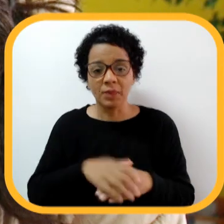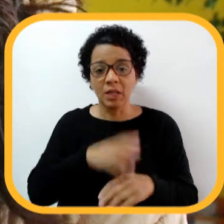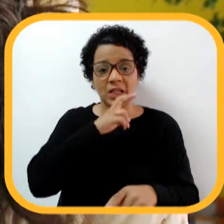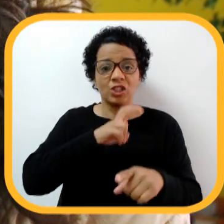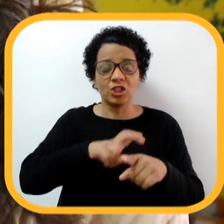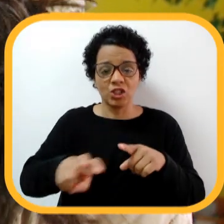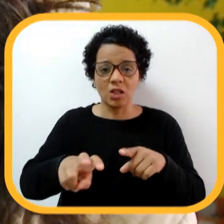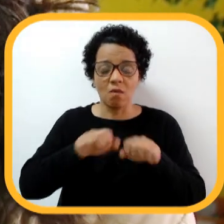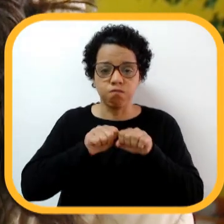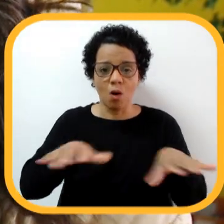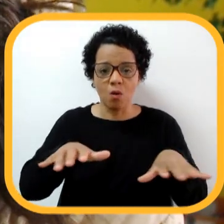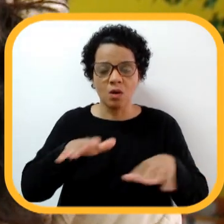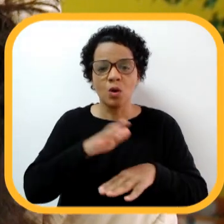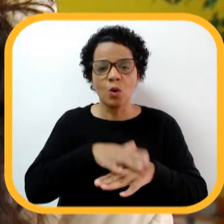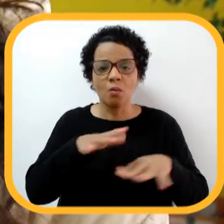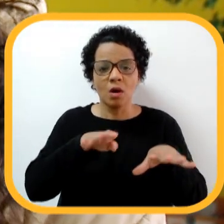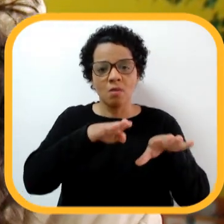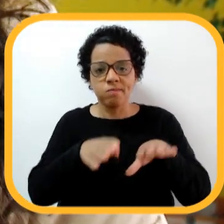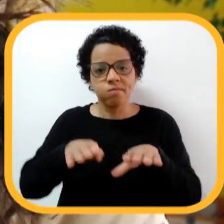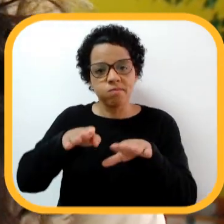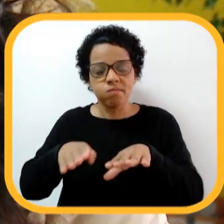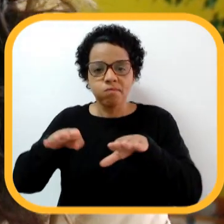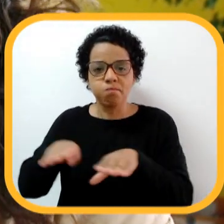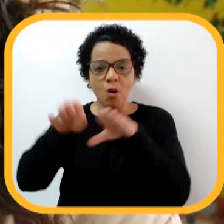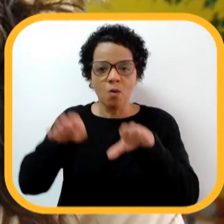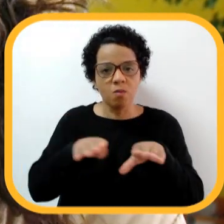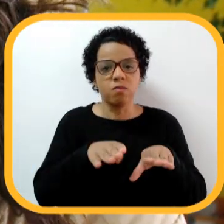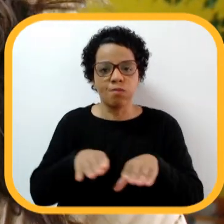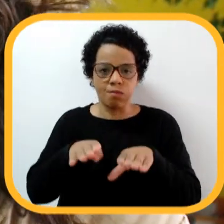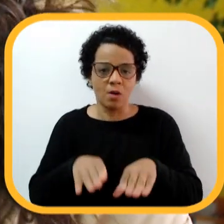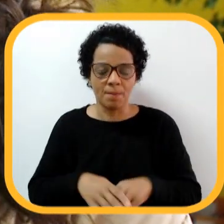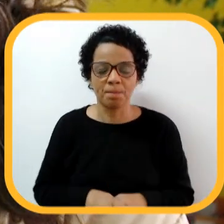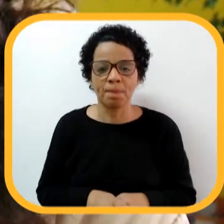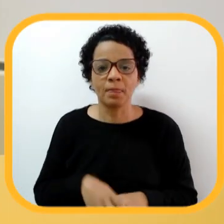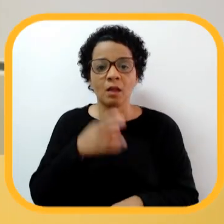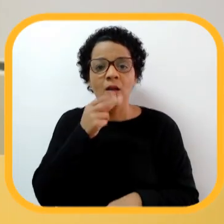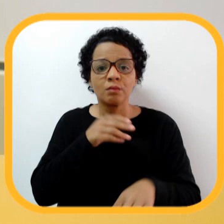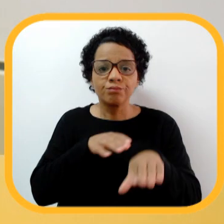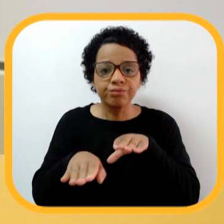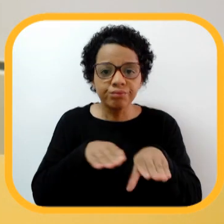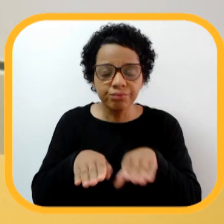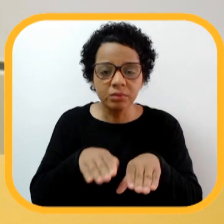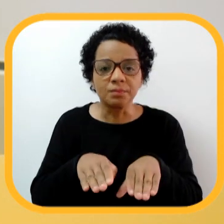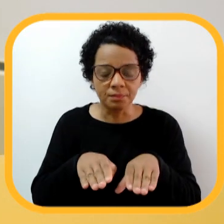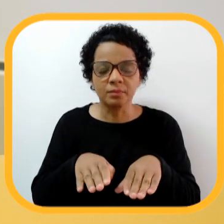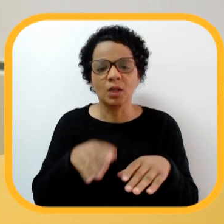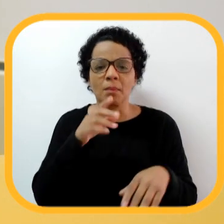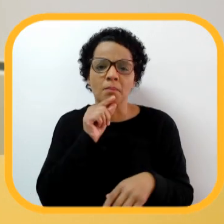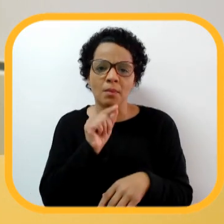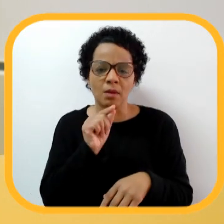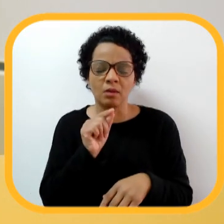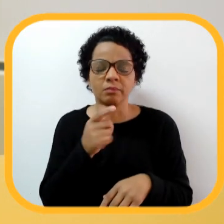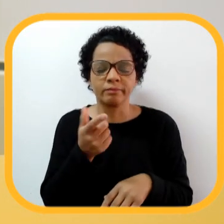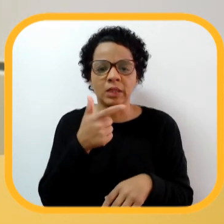de energia provocada pelo impacto do movimento das placas tectónicas. Os sismos, conhecidos por nós